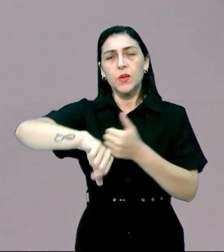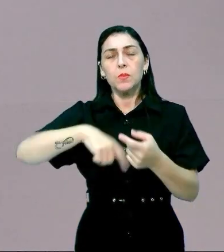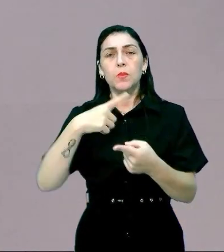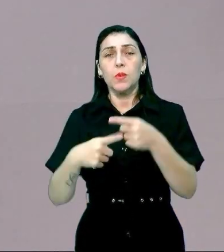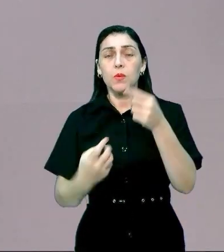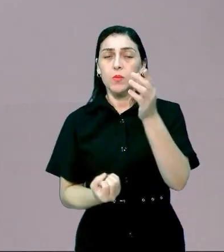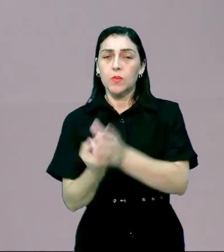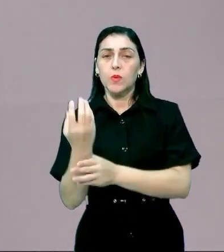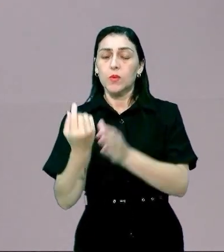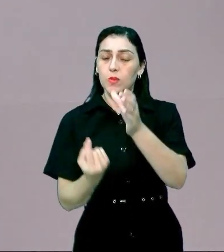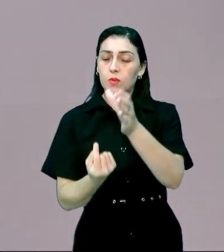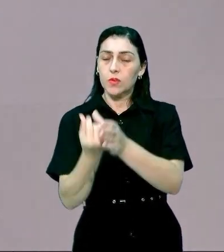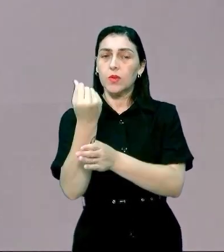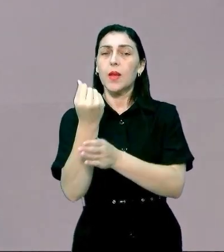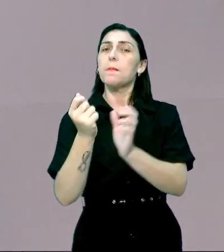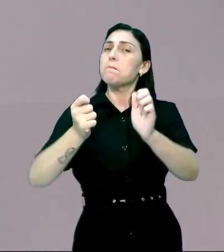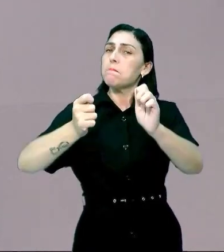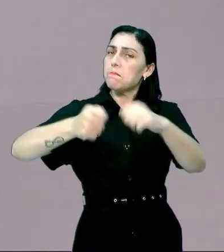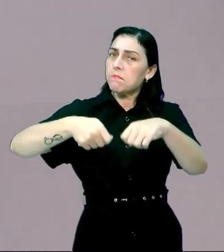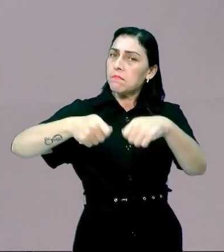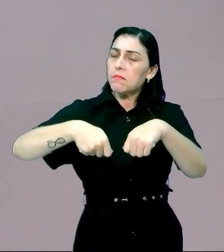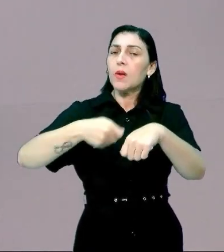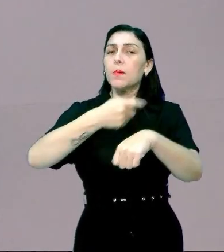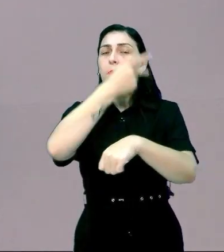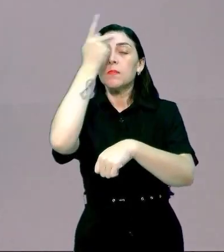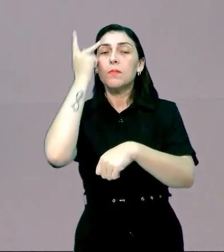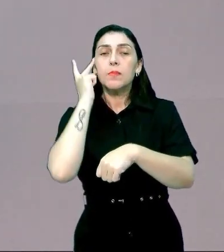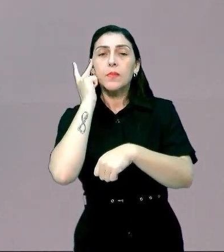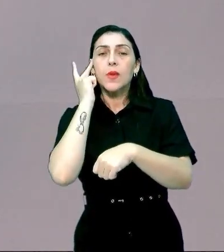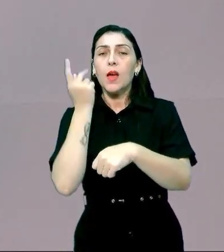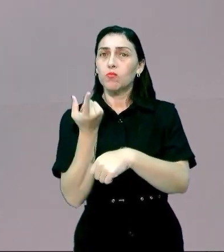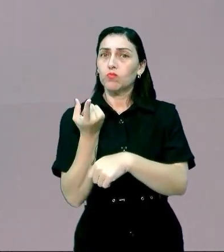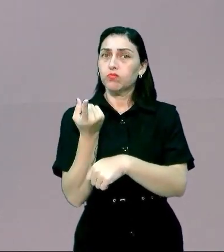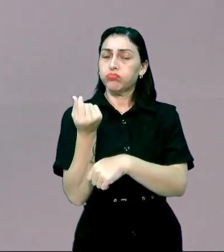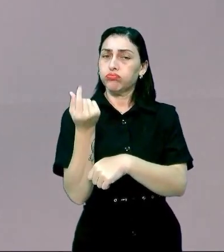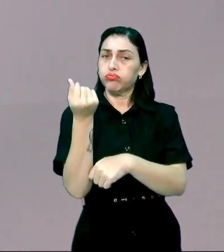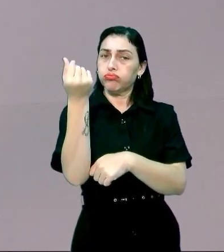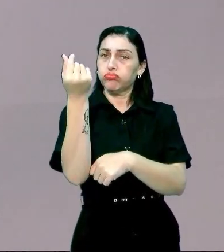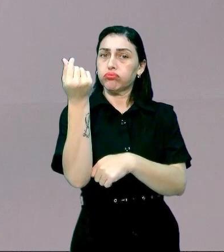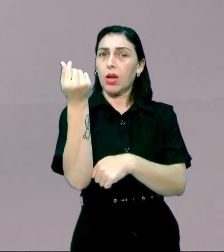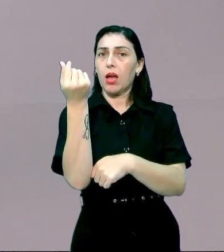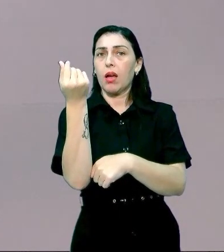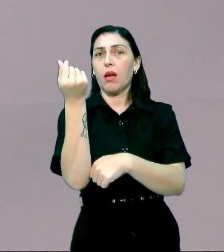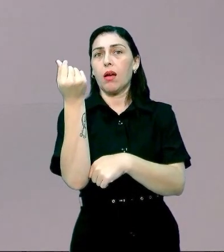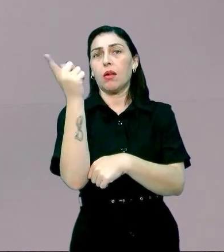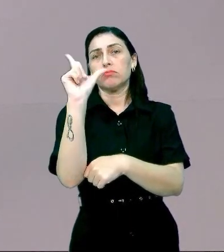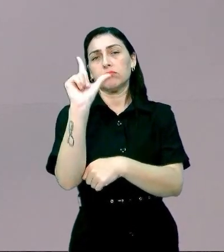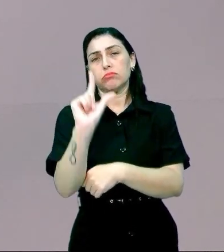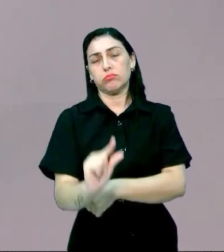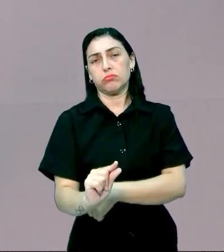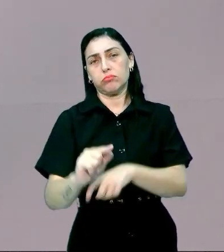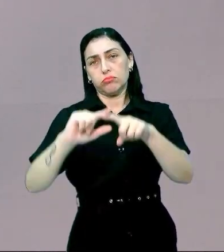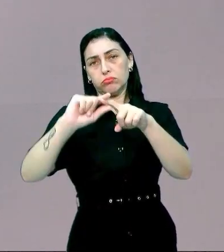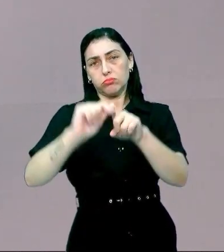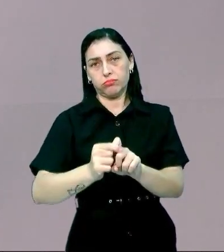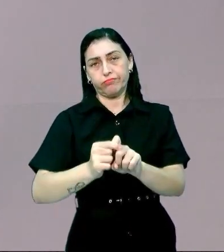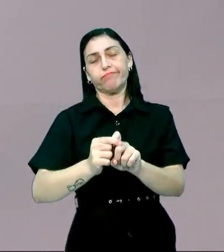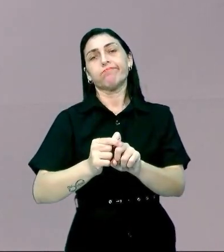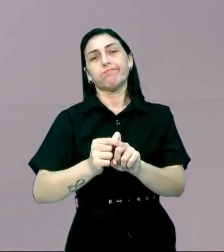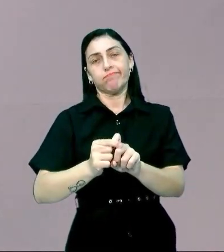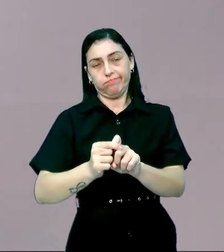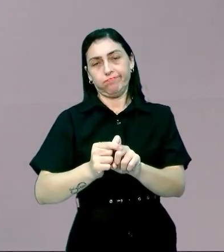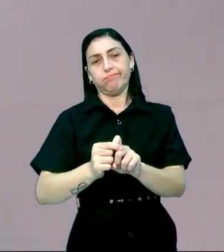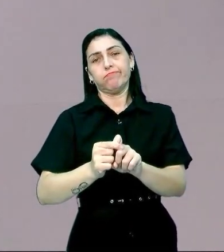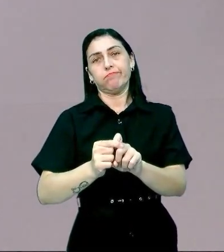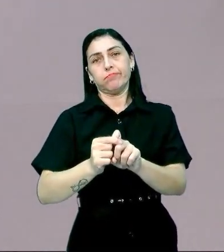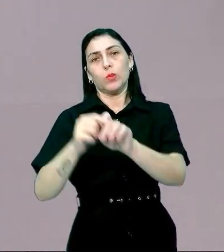de produção capitalista é possível uma pessoa que tem muito dinheiro, foi à falência nos negócios, e aí ela